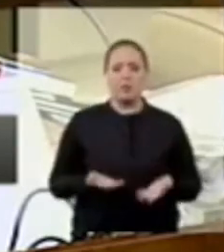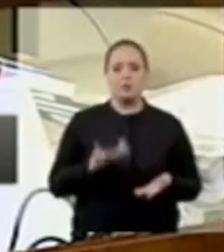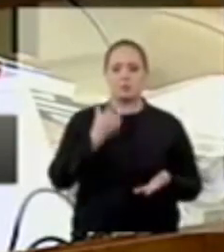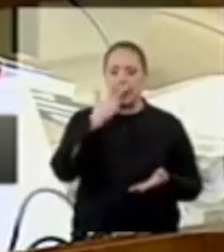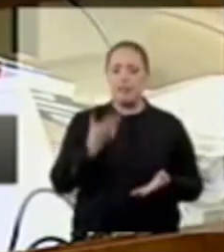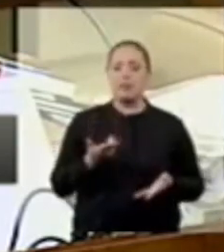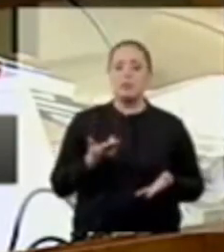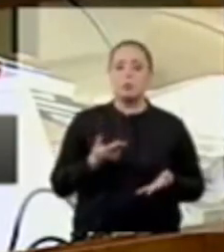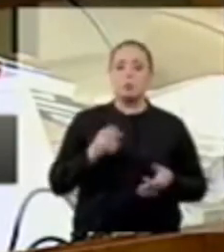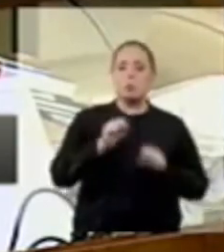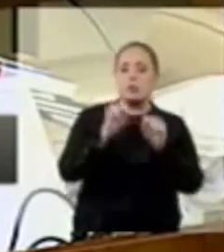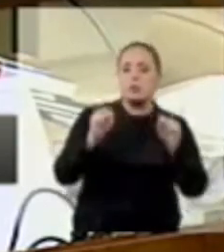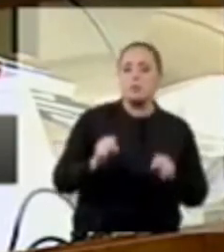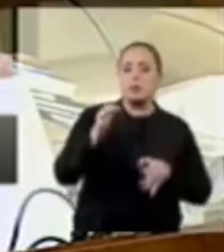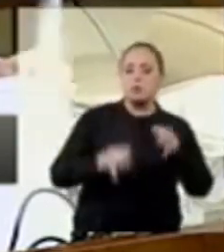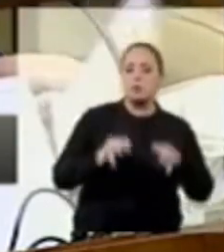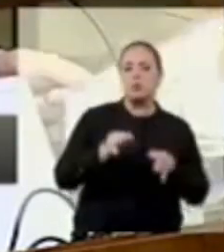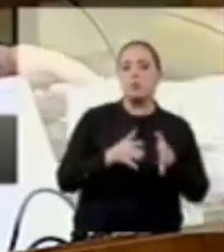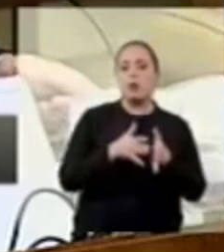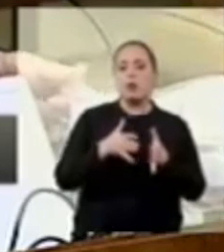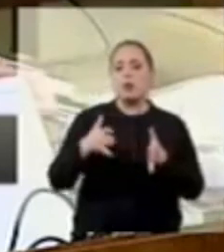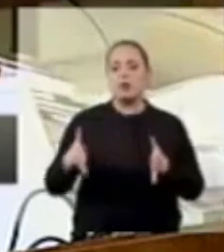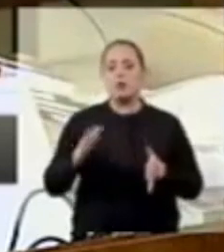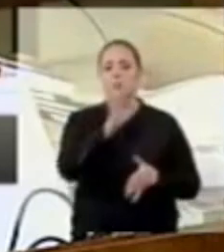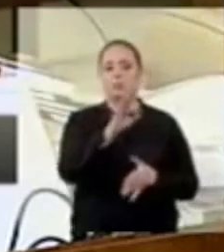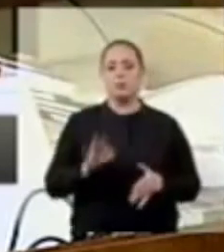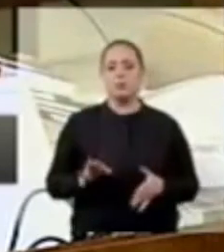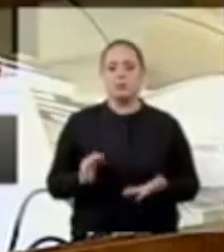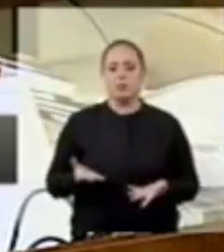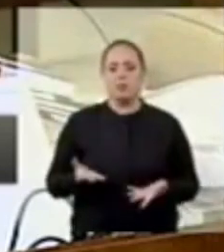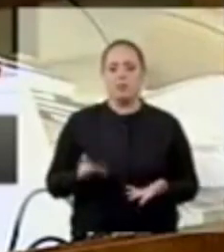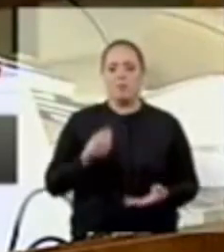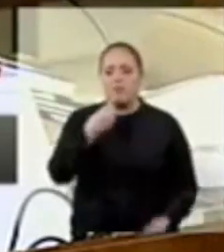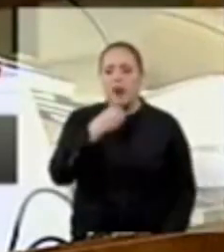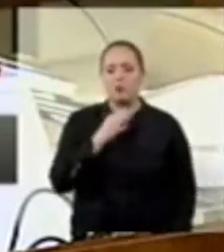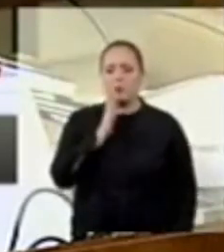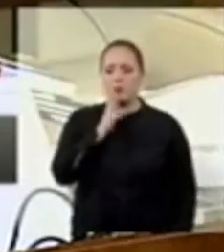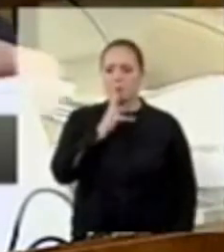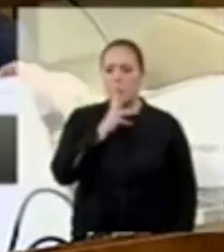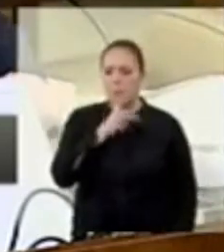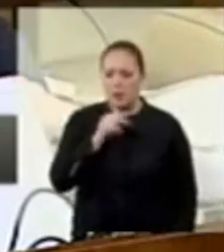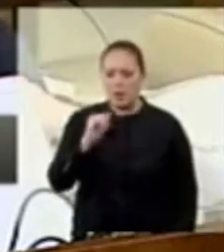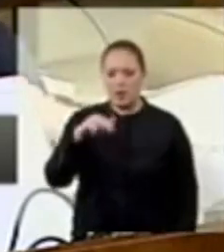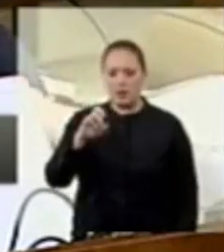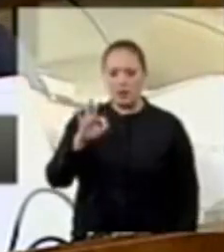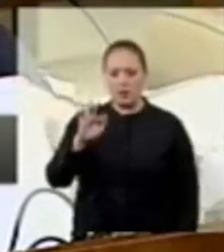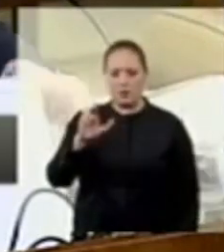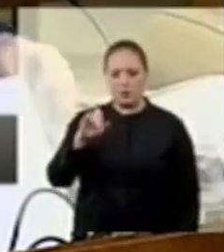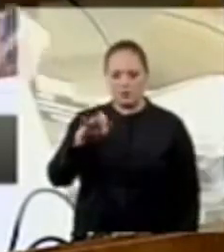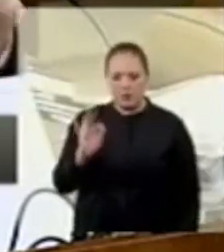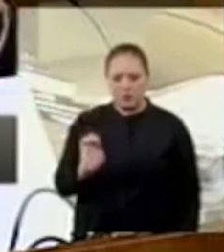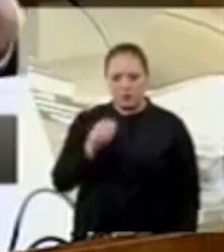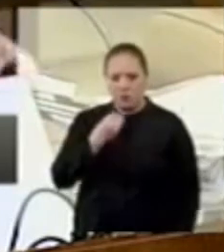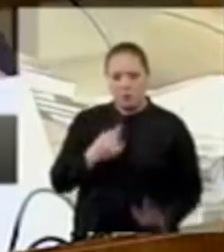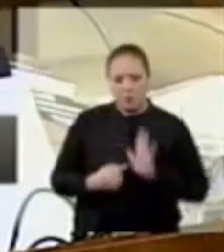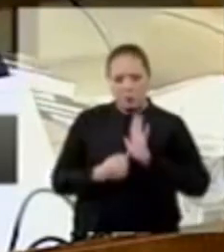justiça a índices de presidentes de morosidade e ineficiência para produzir este